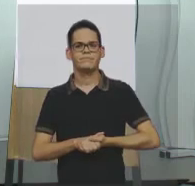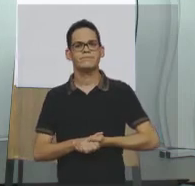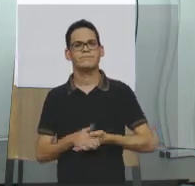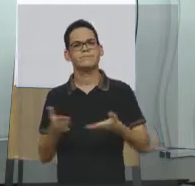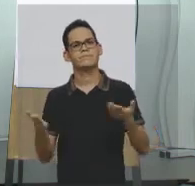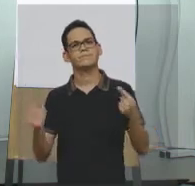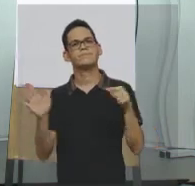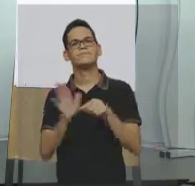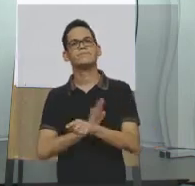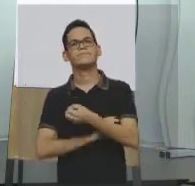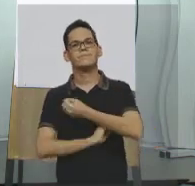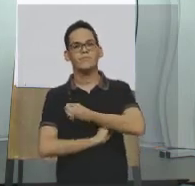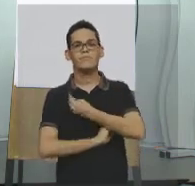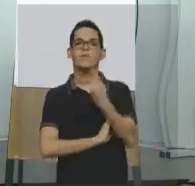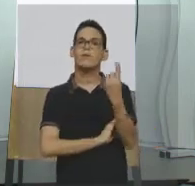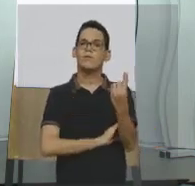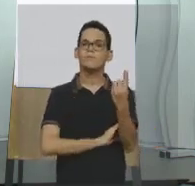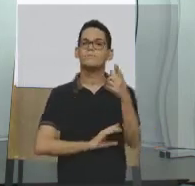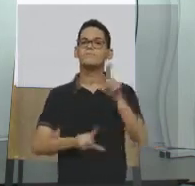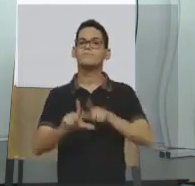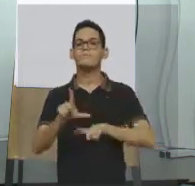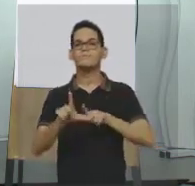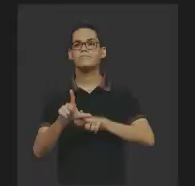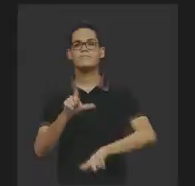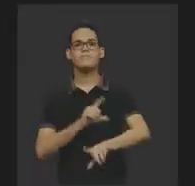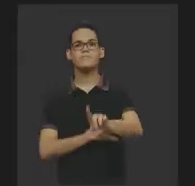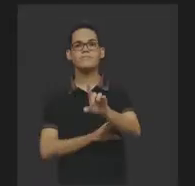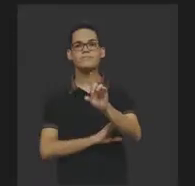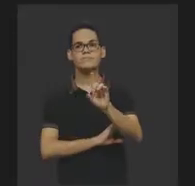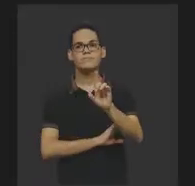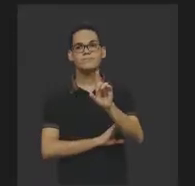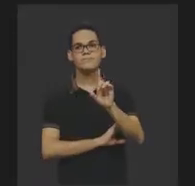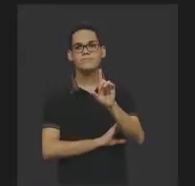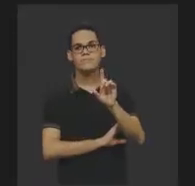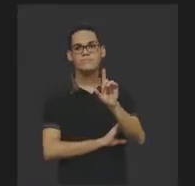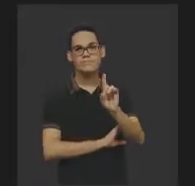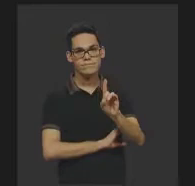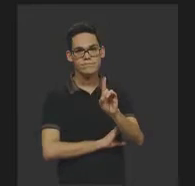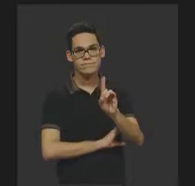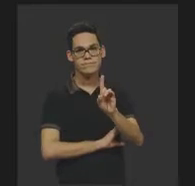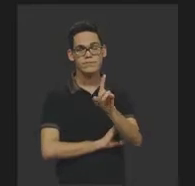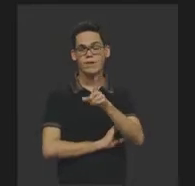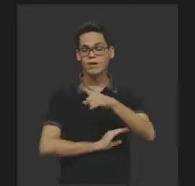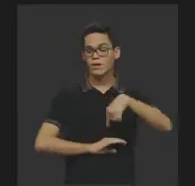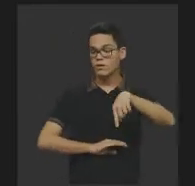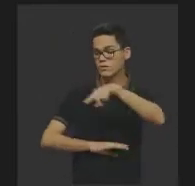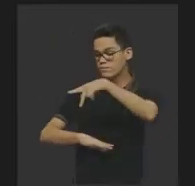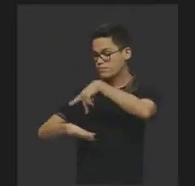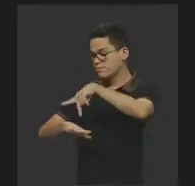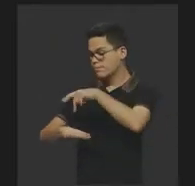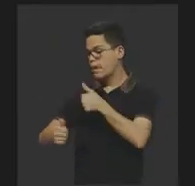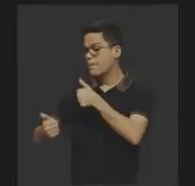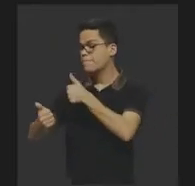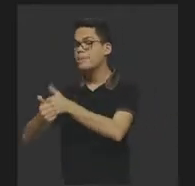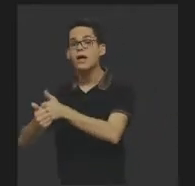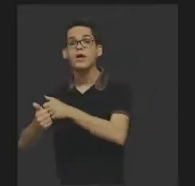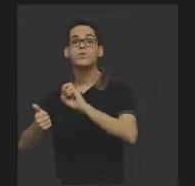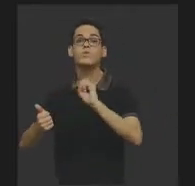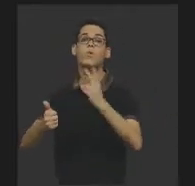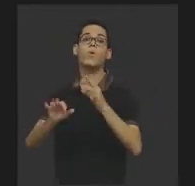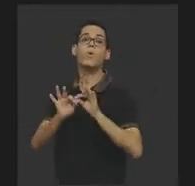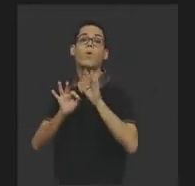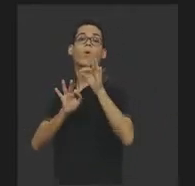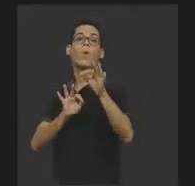Ainda na questão 1, temos a letra D. Nosso país está próximo ou distante das bordas